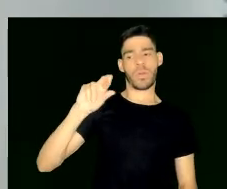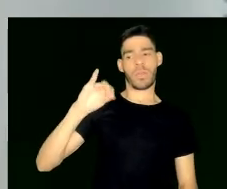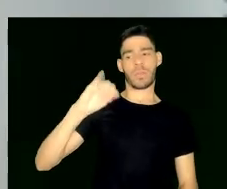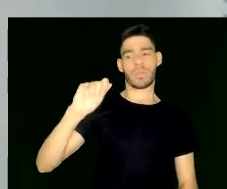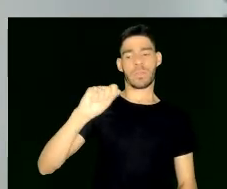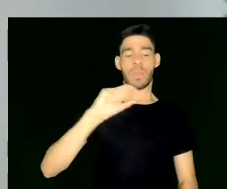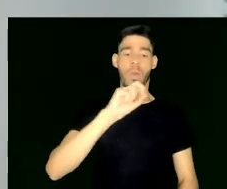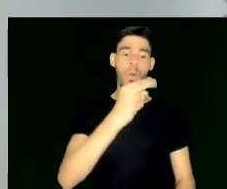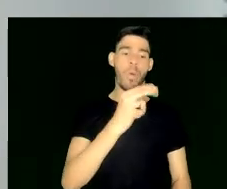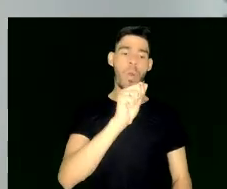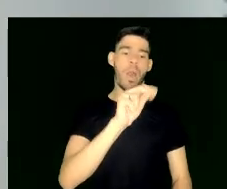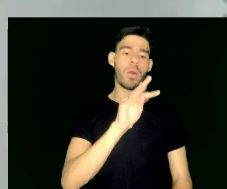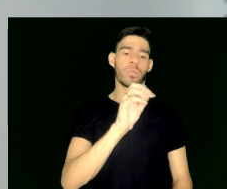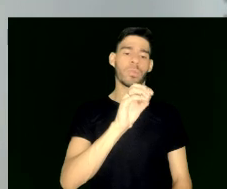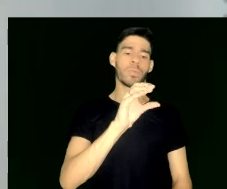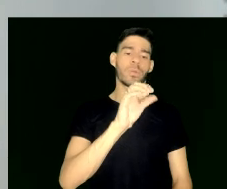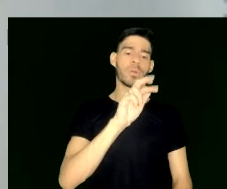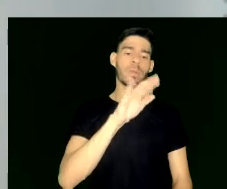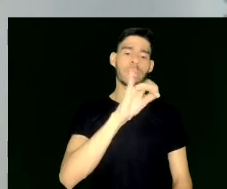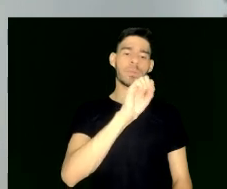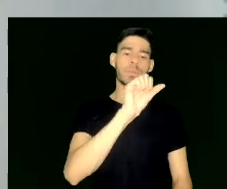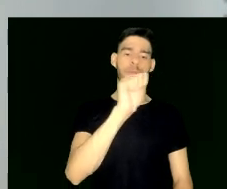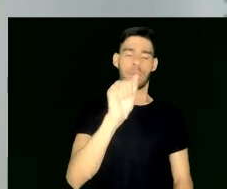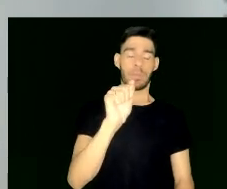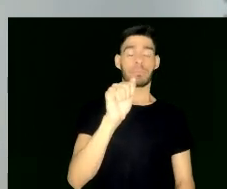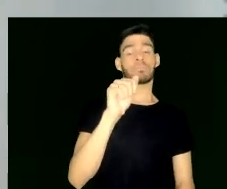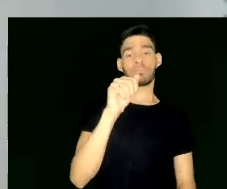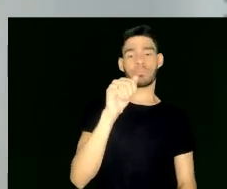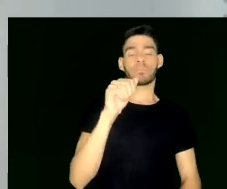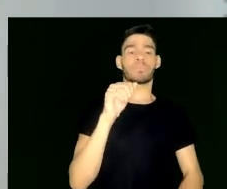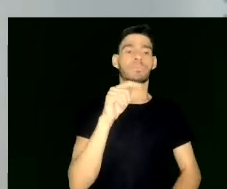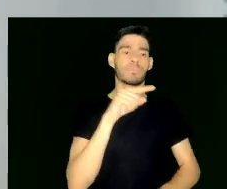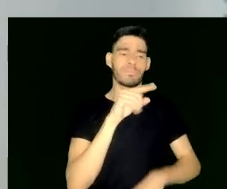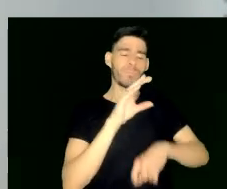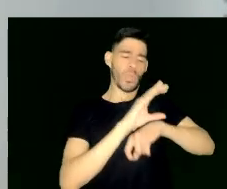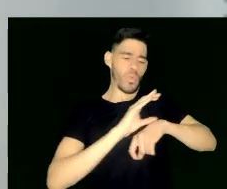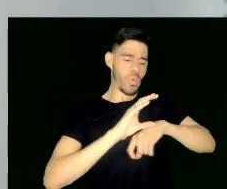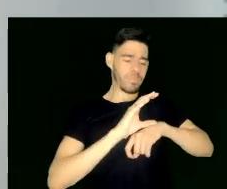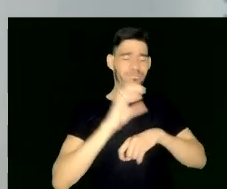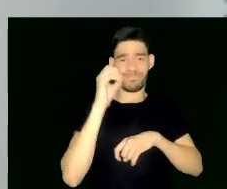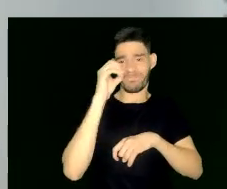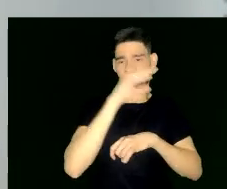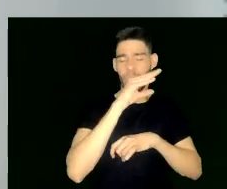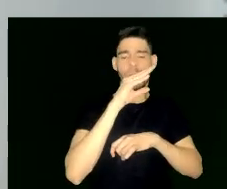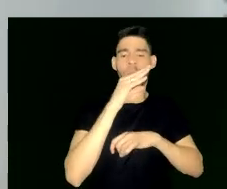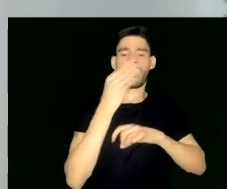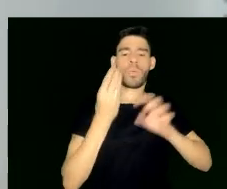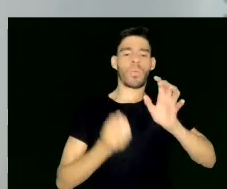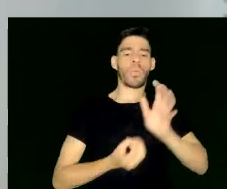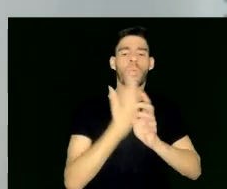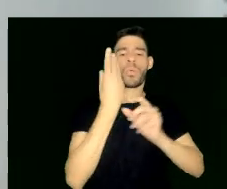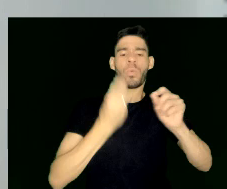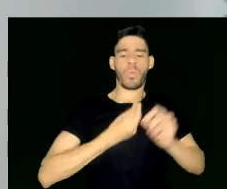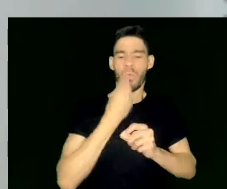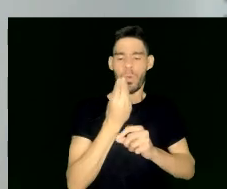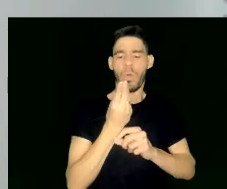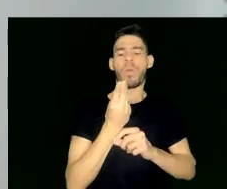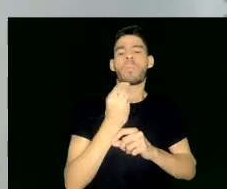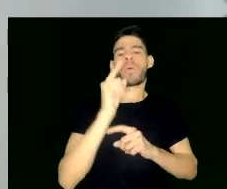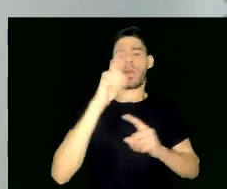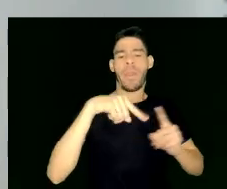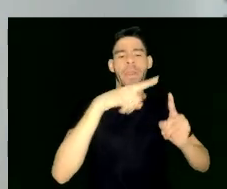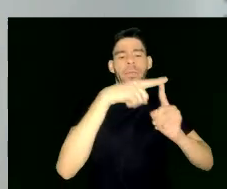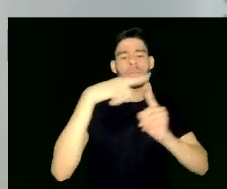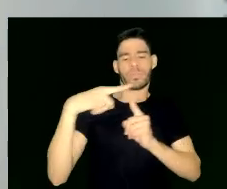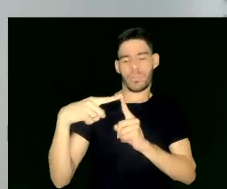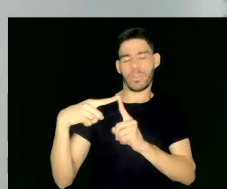anocracias ou autocracias, né? Então, o constitucionalismo abusivo, ele aparece como